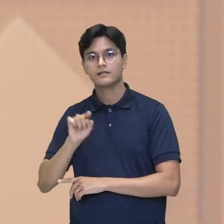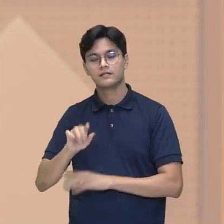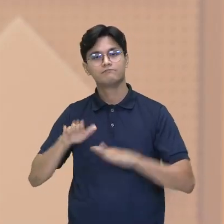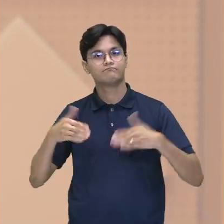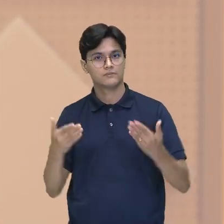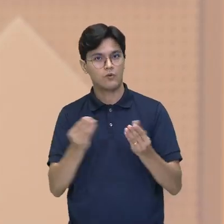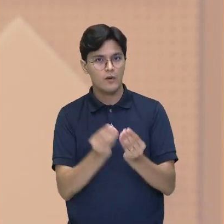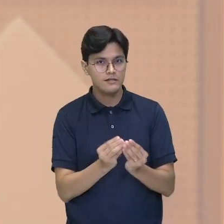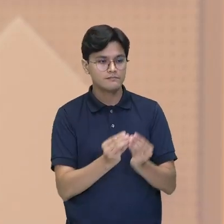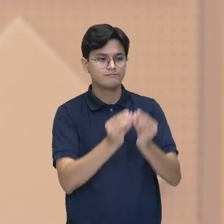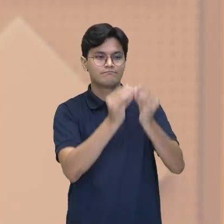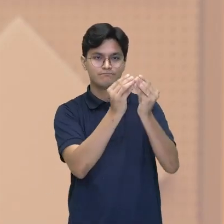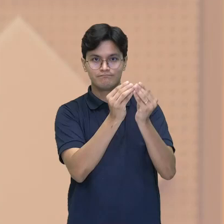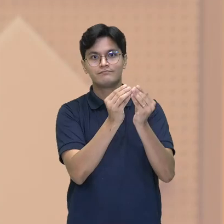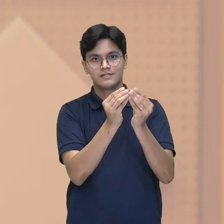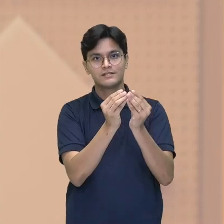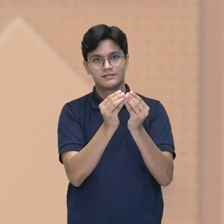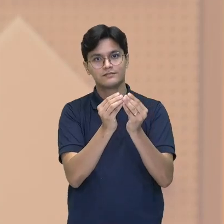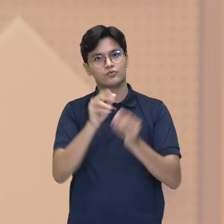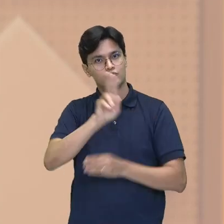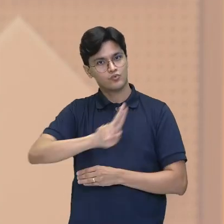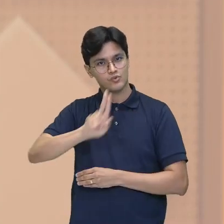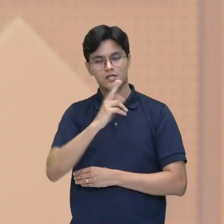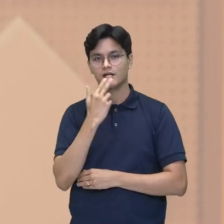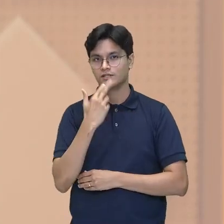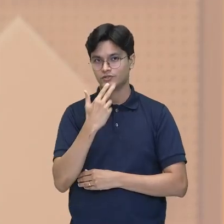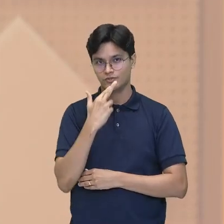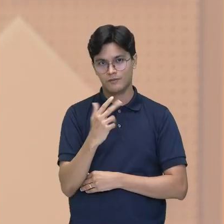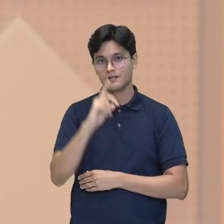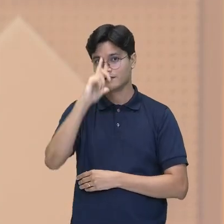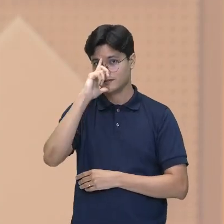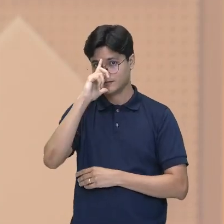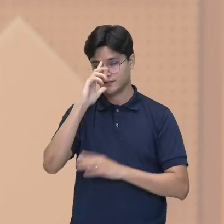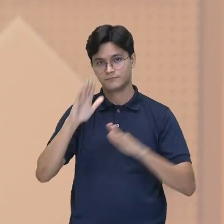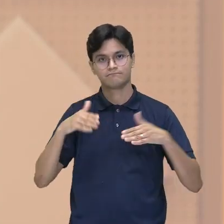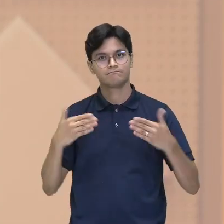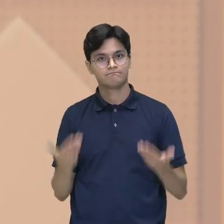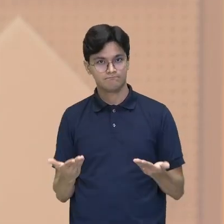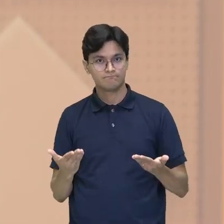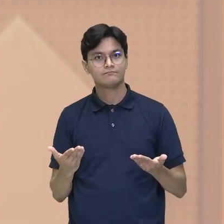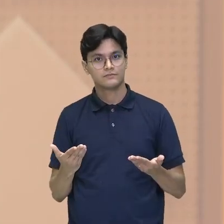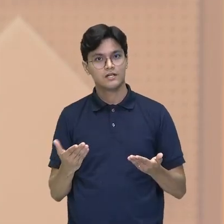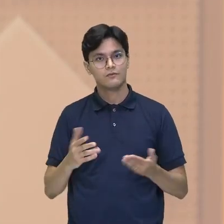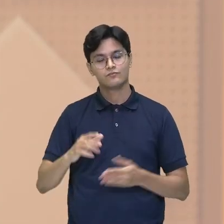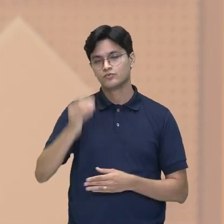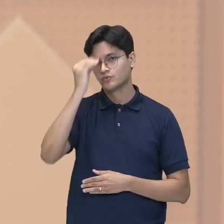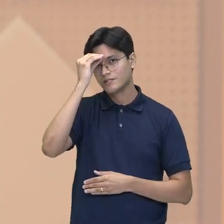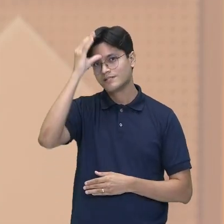forma na língua latina, ok? Então, esses foram os conhecimentos